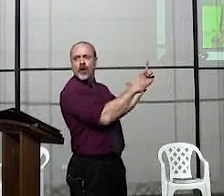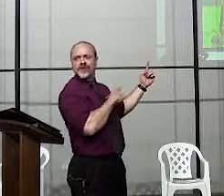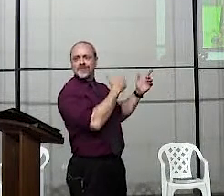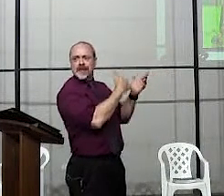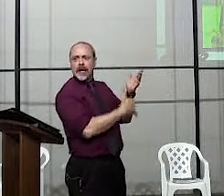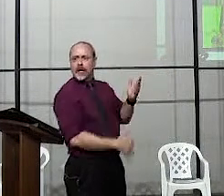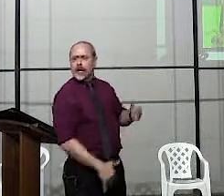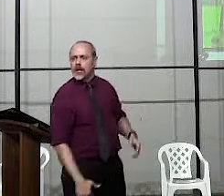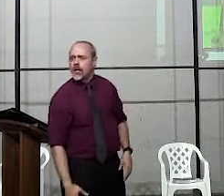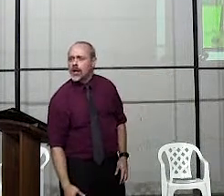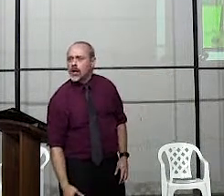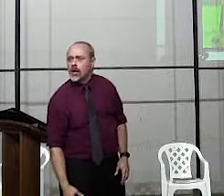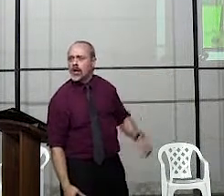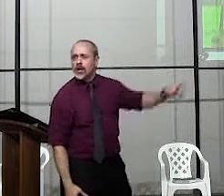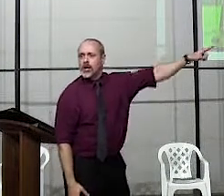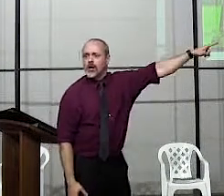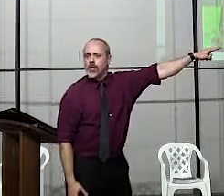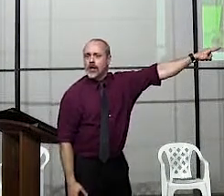Qual tem sangue?